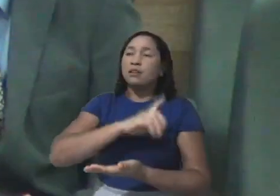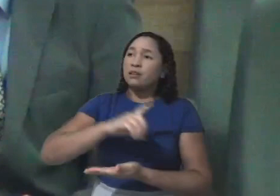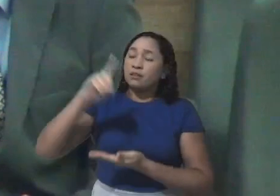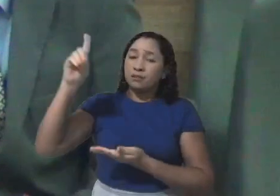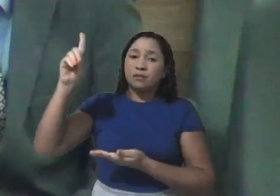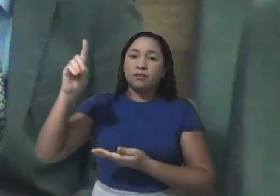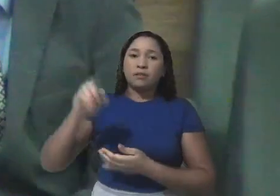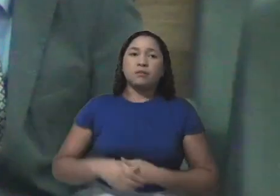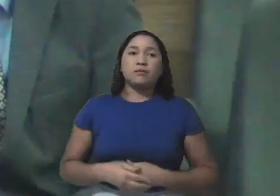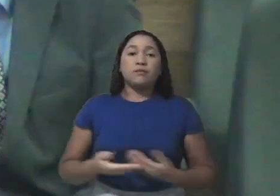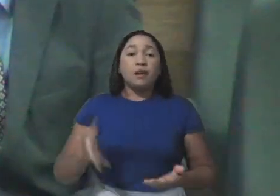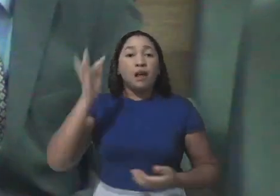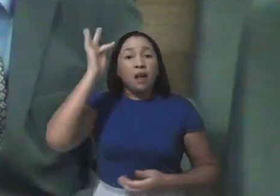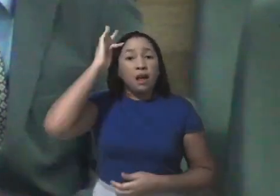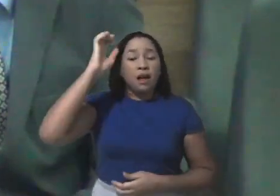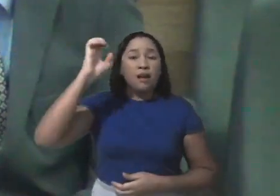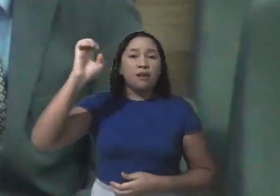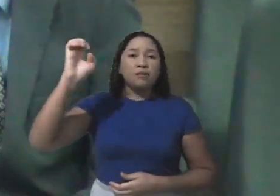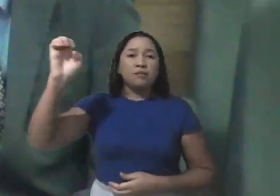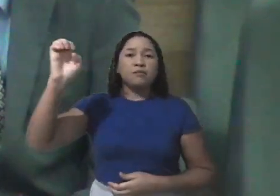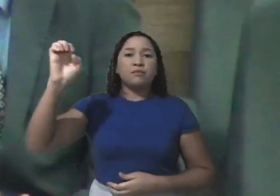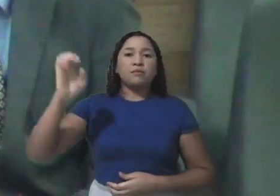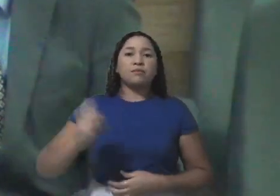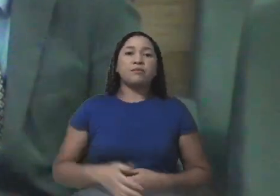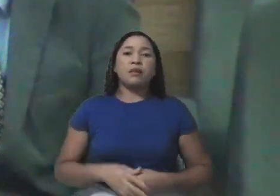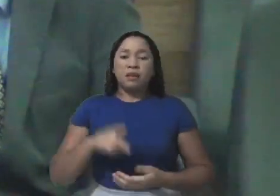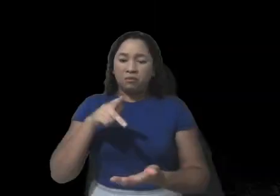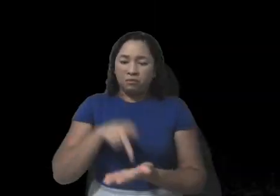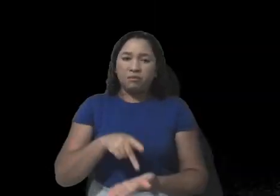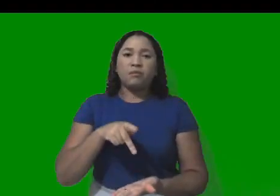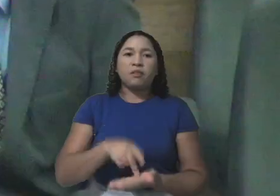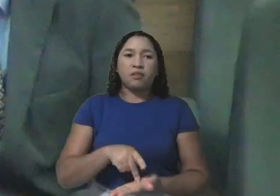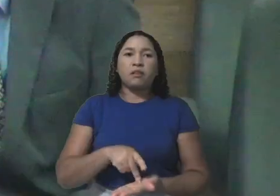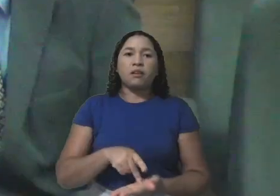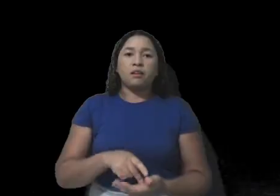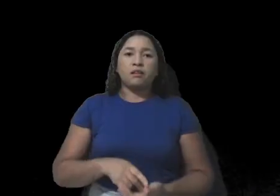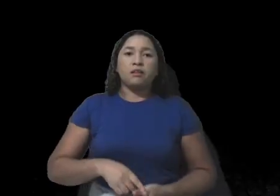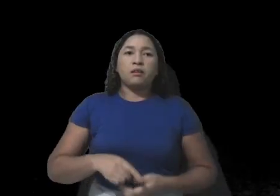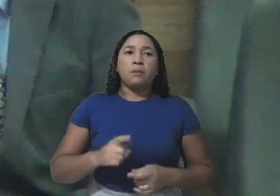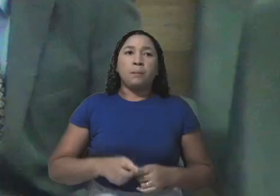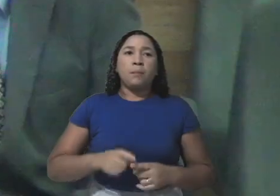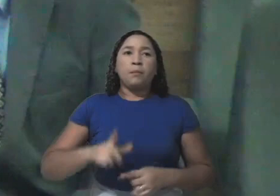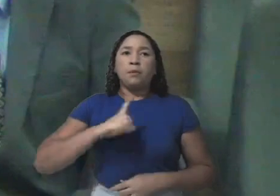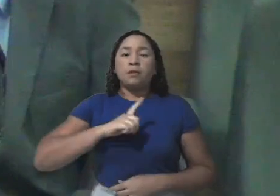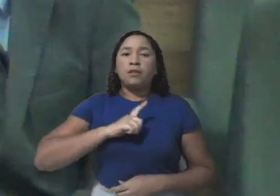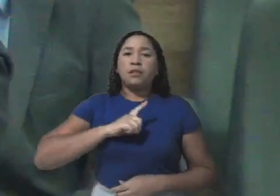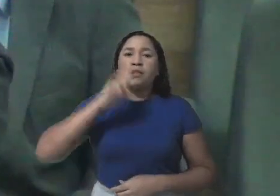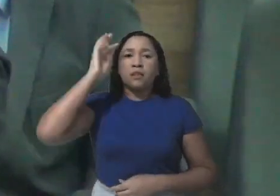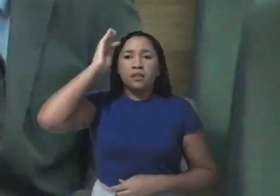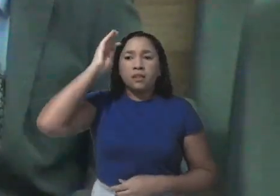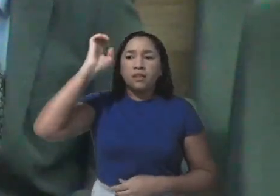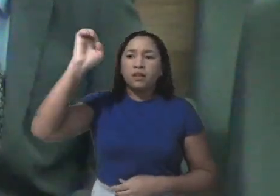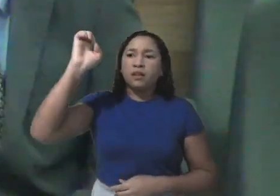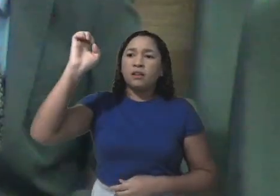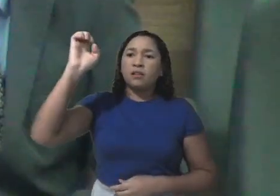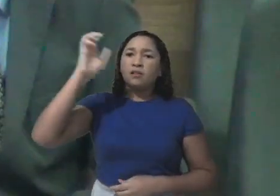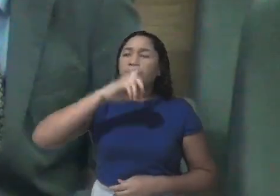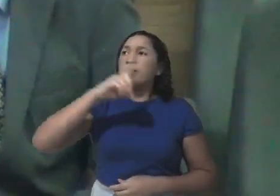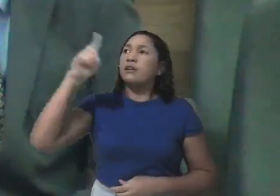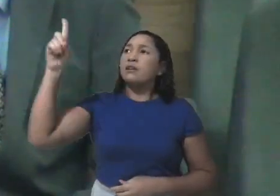A fé não é irracional. Ter fé em Deus não é fechar o olho e sair